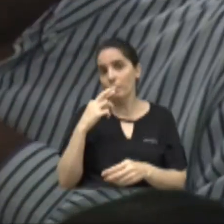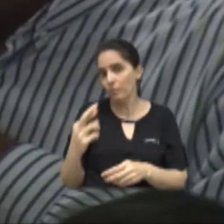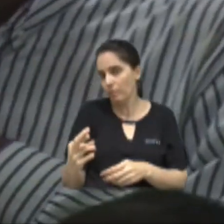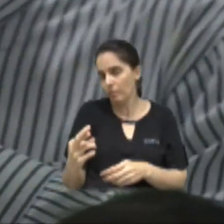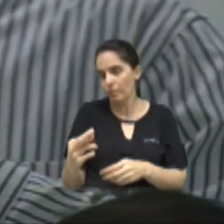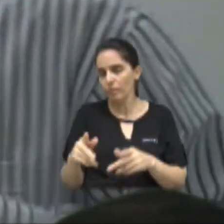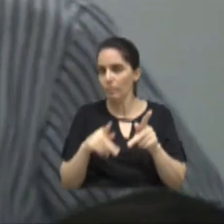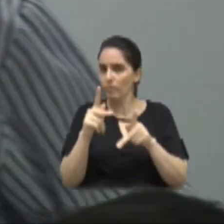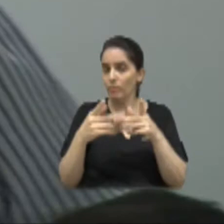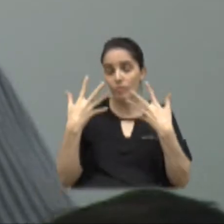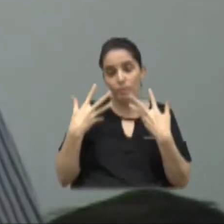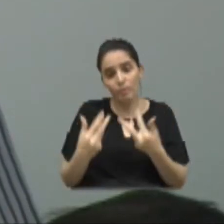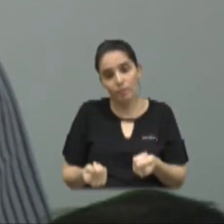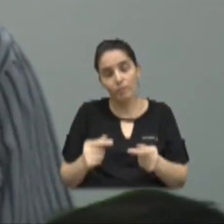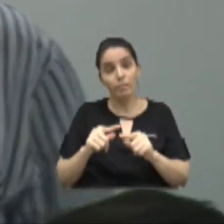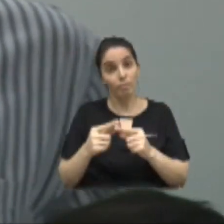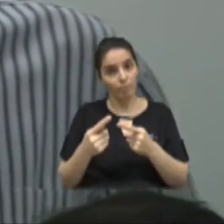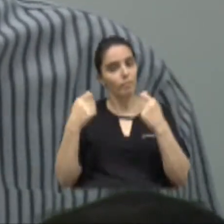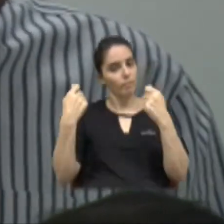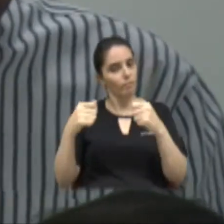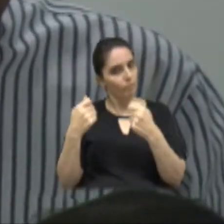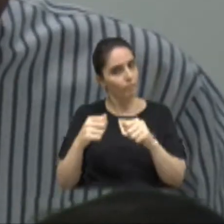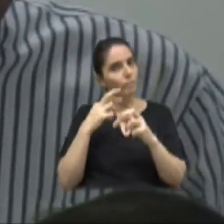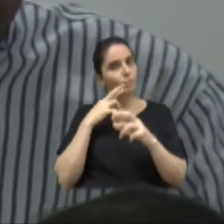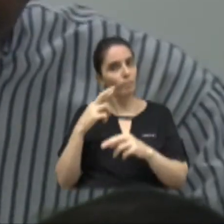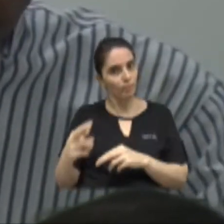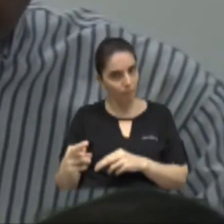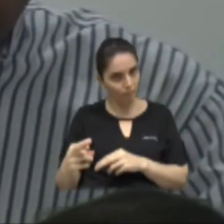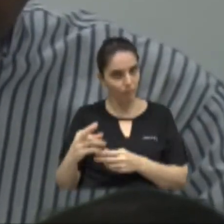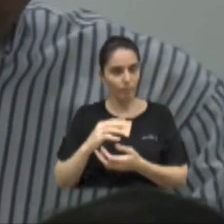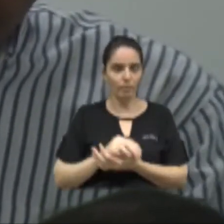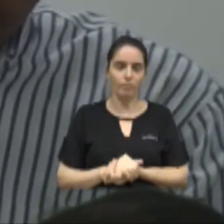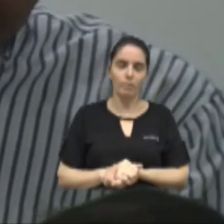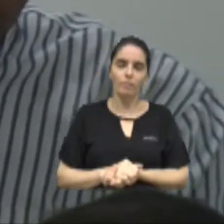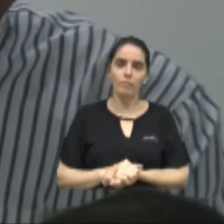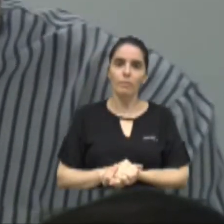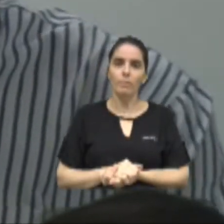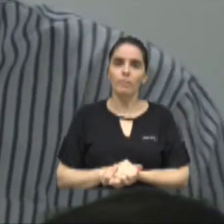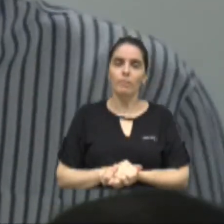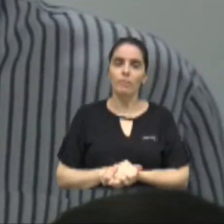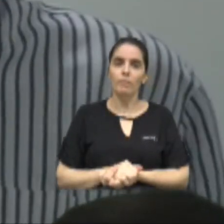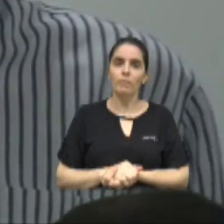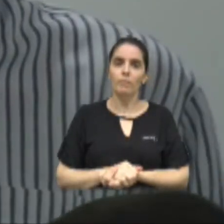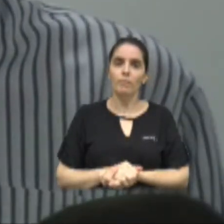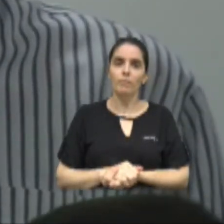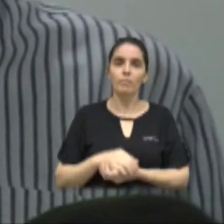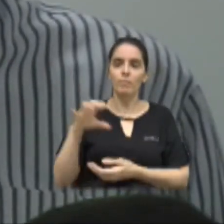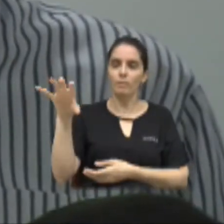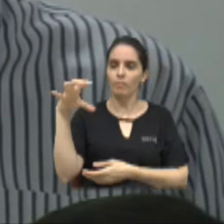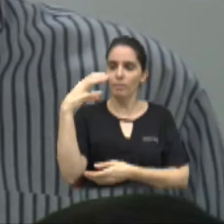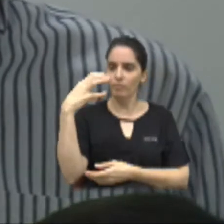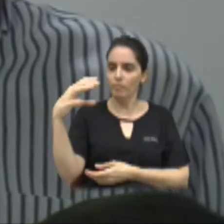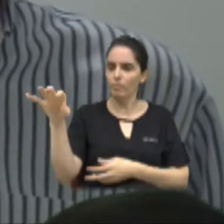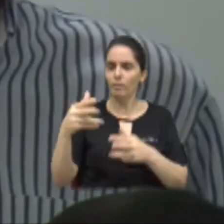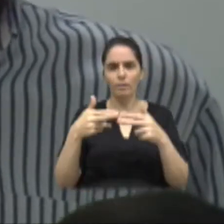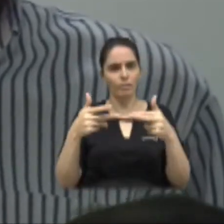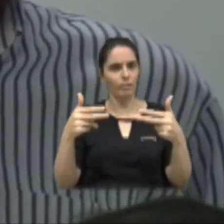satisfatória. E dizer ainda que existem inúmeros radares na nossa